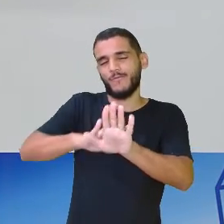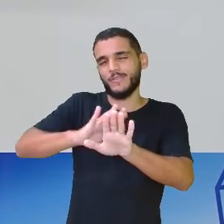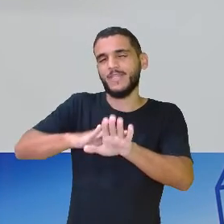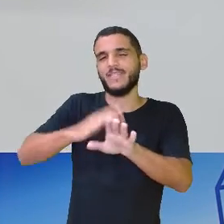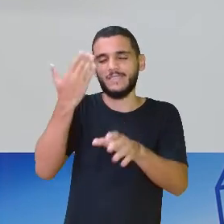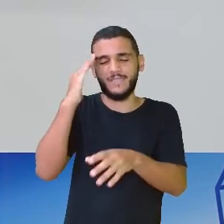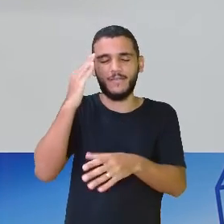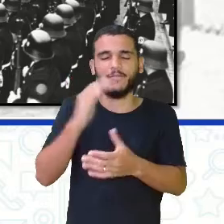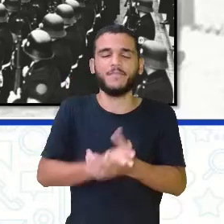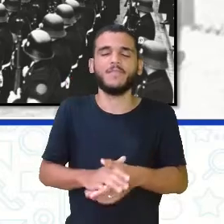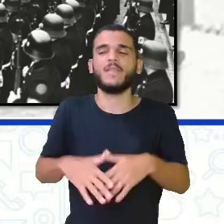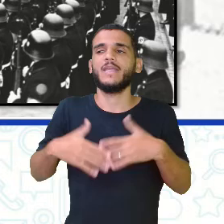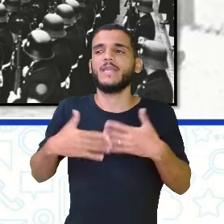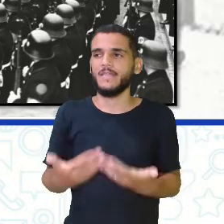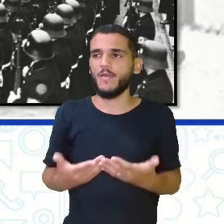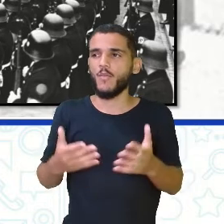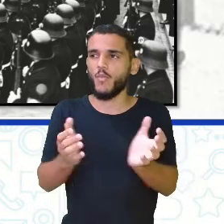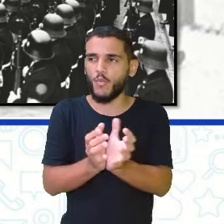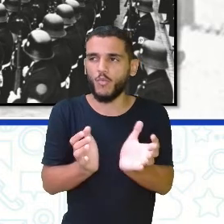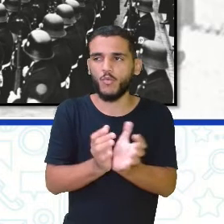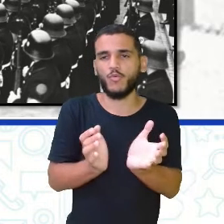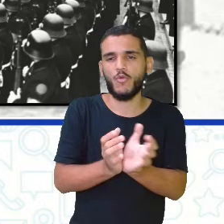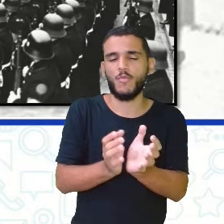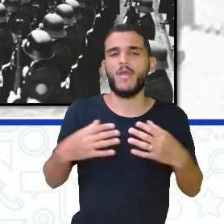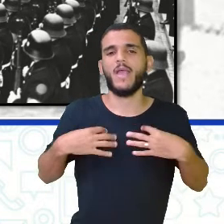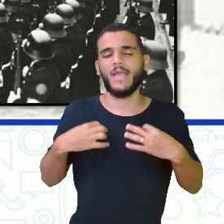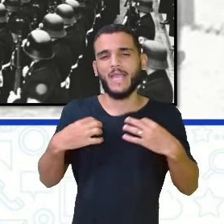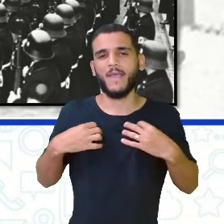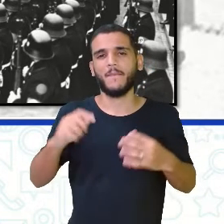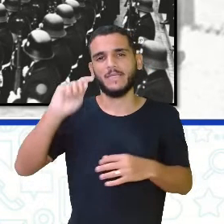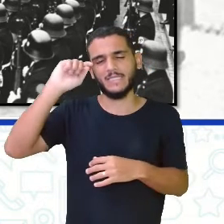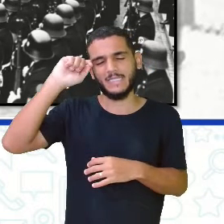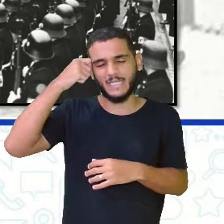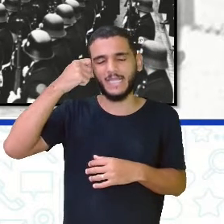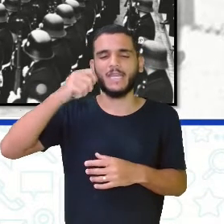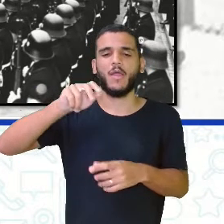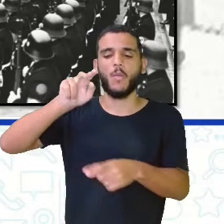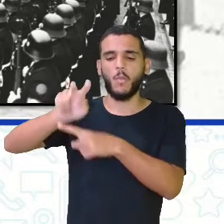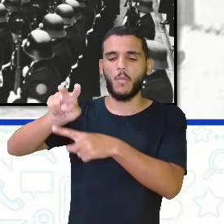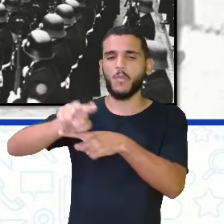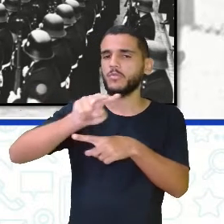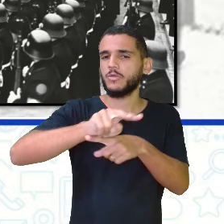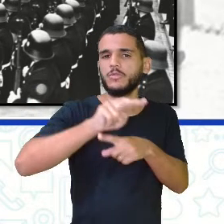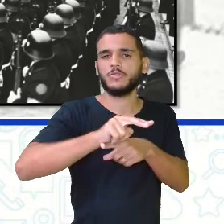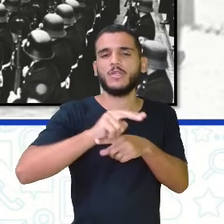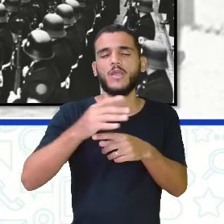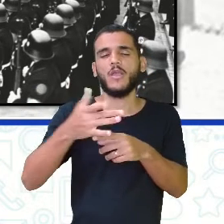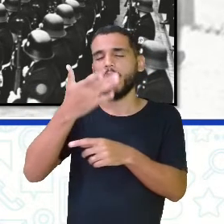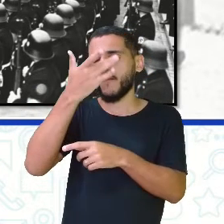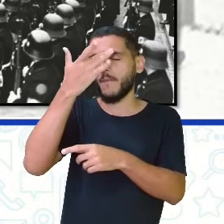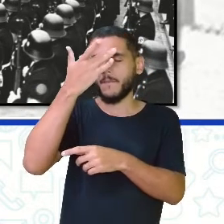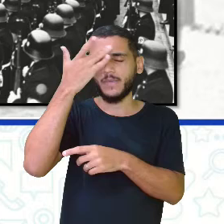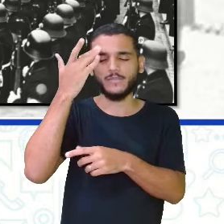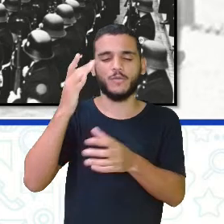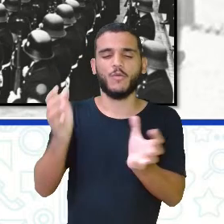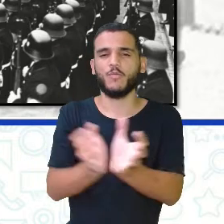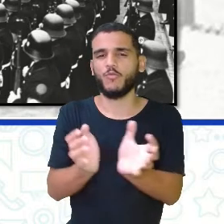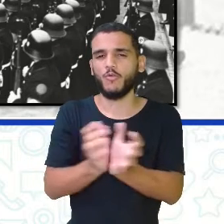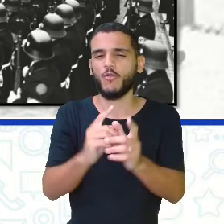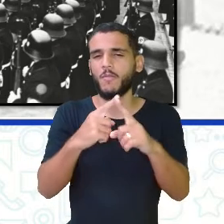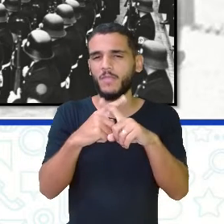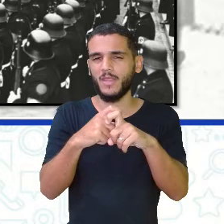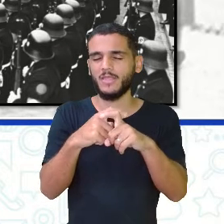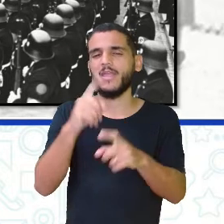camisas negras começaram a ficar encarregados de proteger os altos dirigentes do partido nazista. Era uma pequena